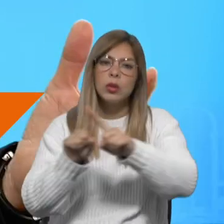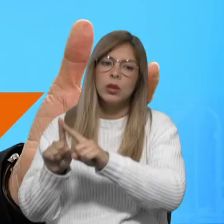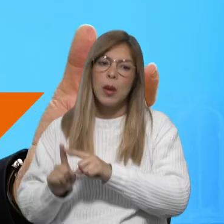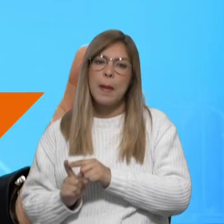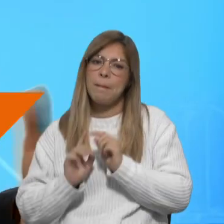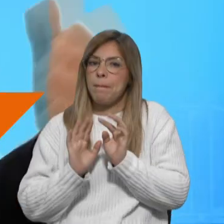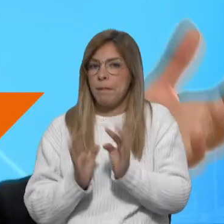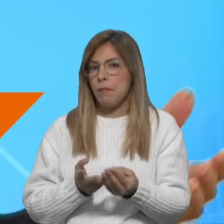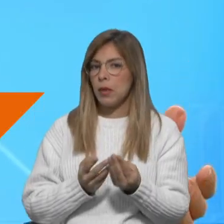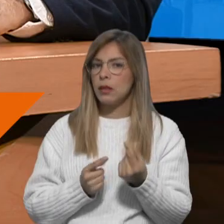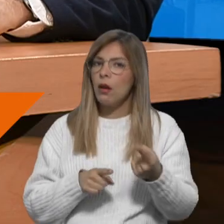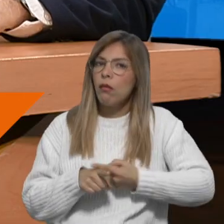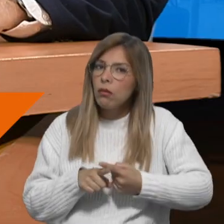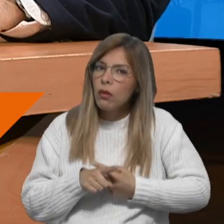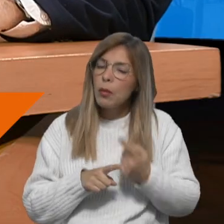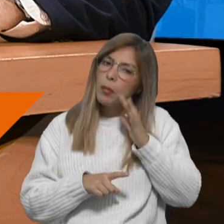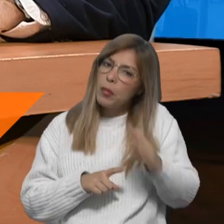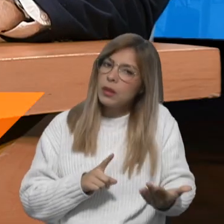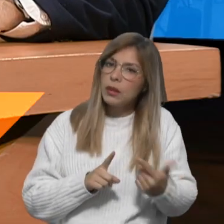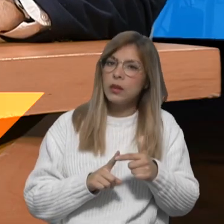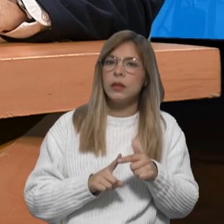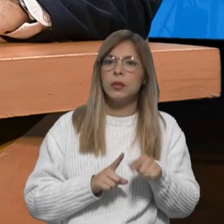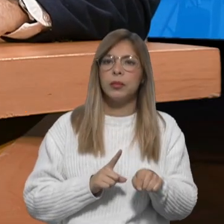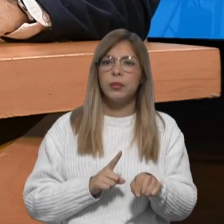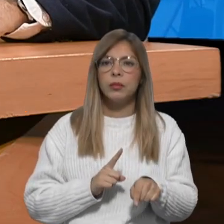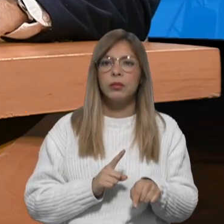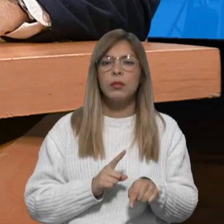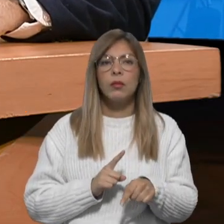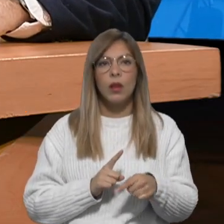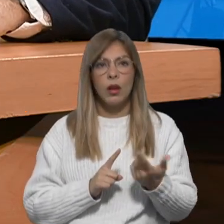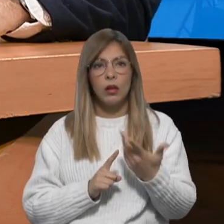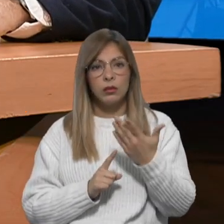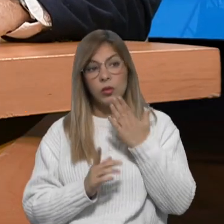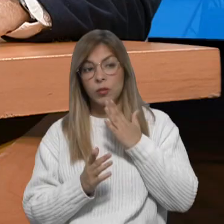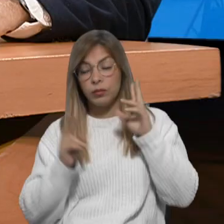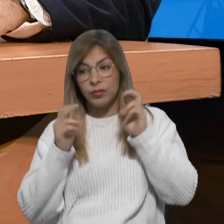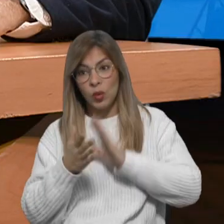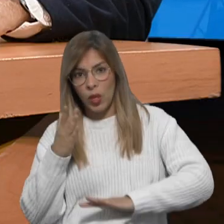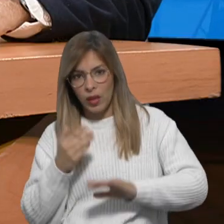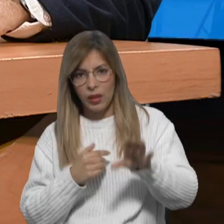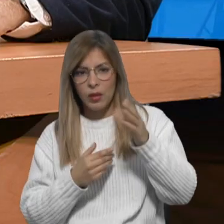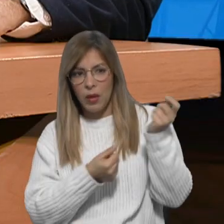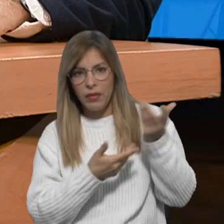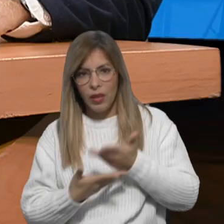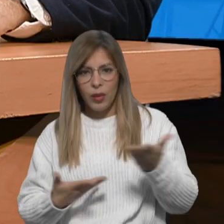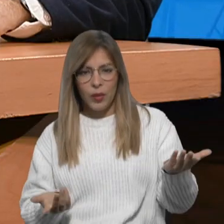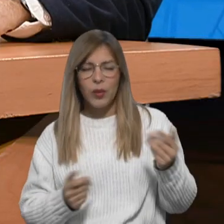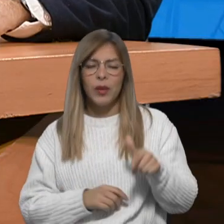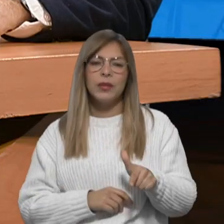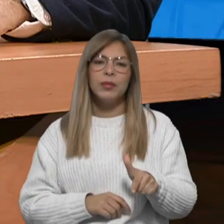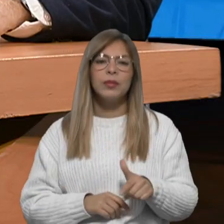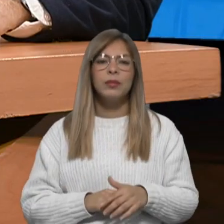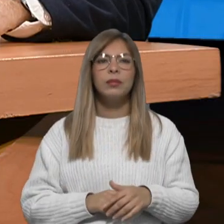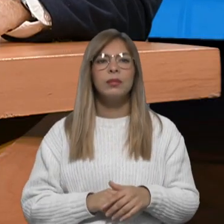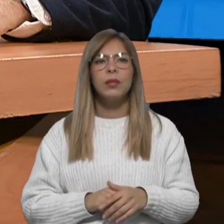a boa notícia é mais inteligência a bordo. Bem-vinda, então, essa colega de inteligência. E esse é um ponto que,